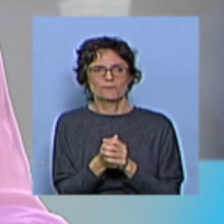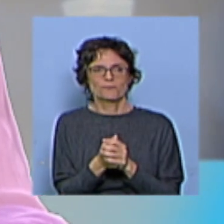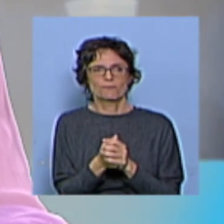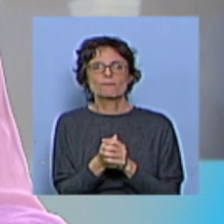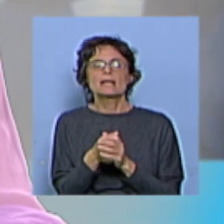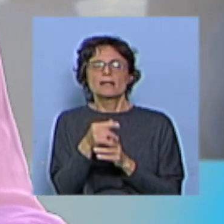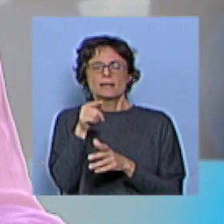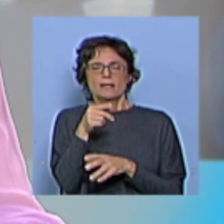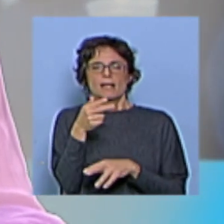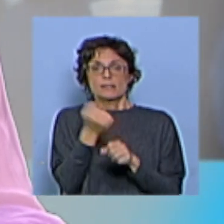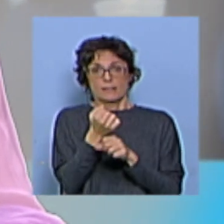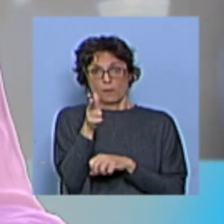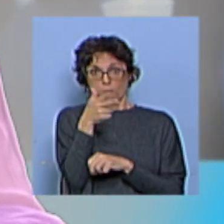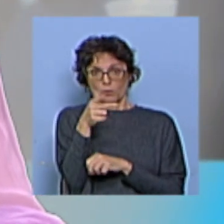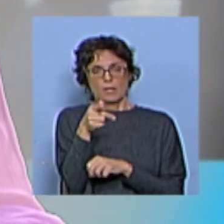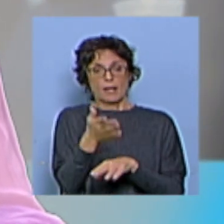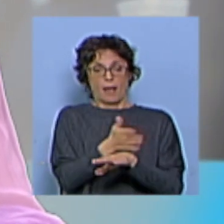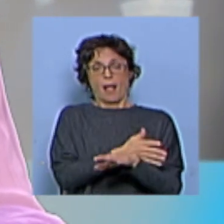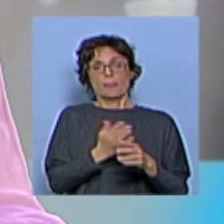este documentário ele é acompanhado de um estudo